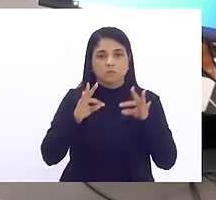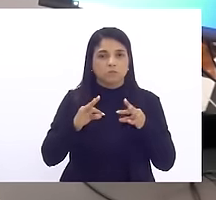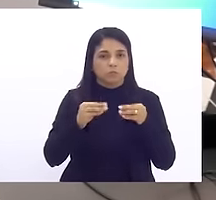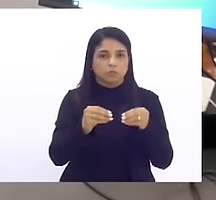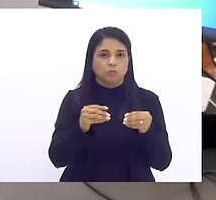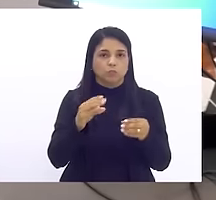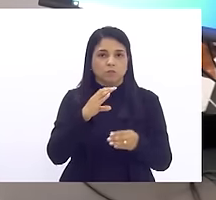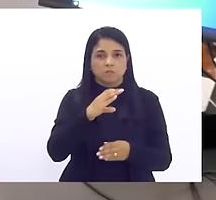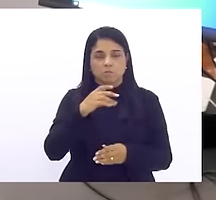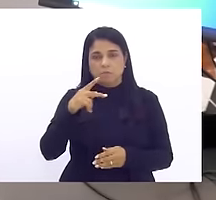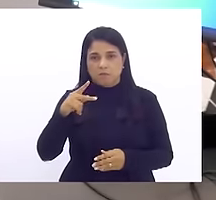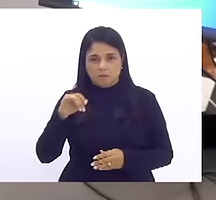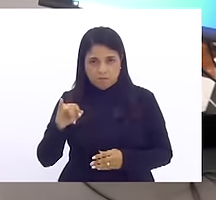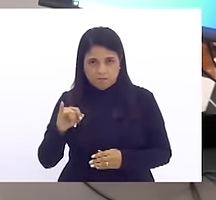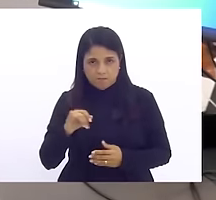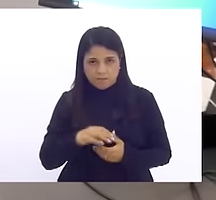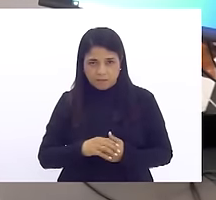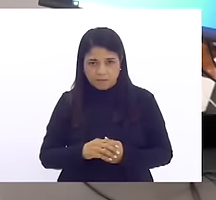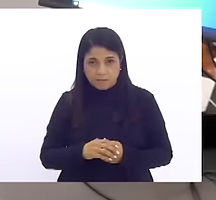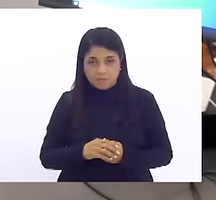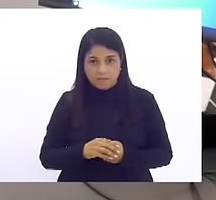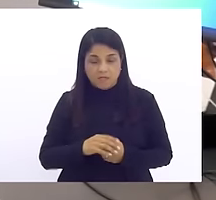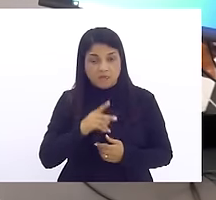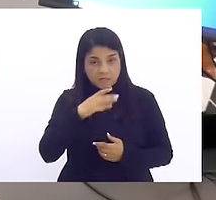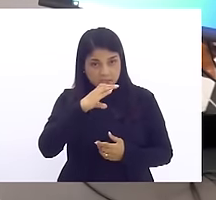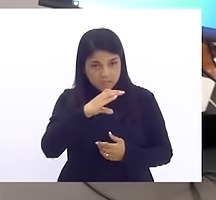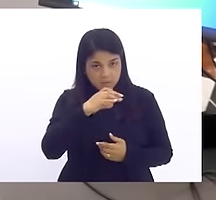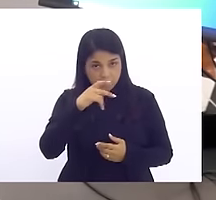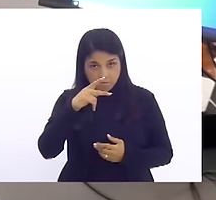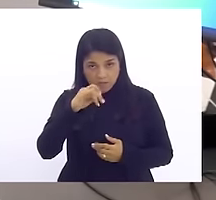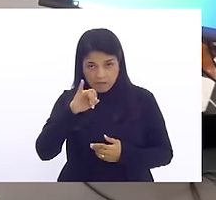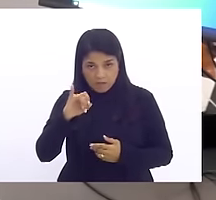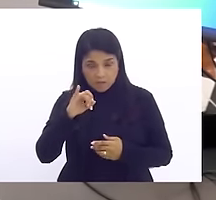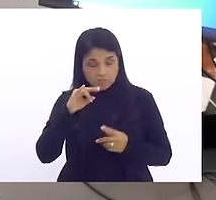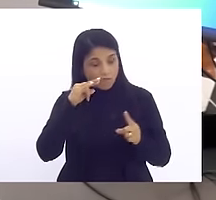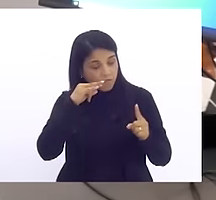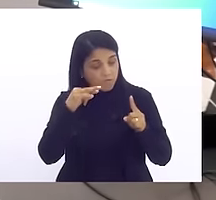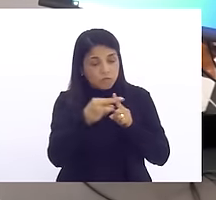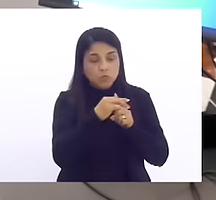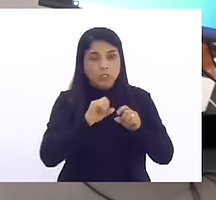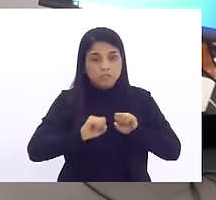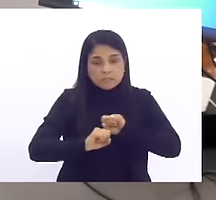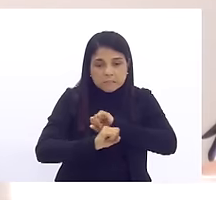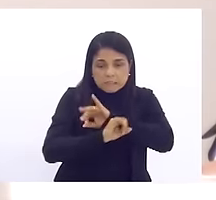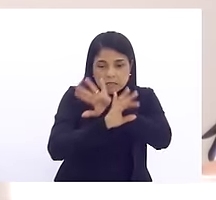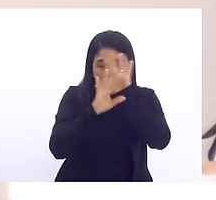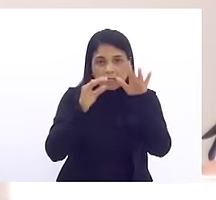porque a CPI ela Avisa isso esclarecer relatar